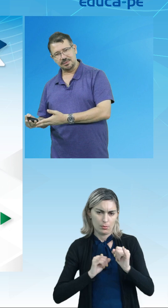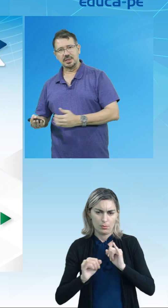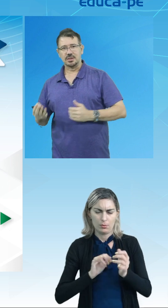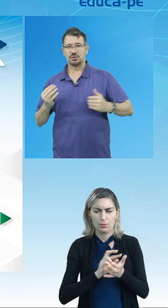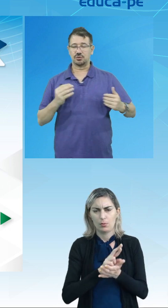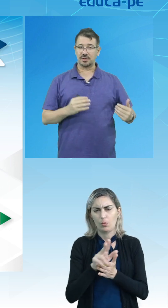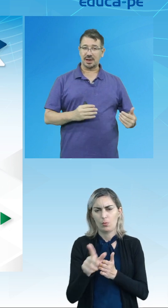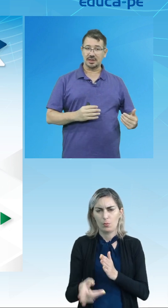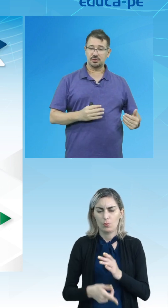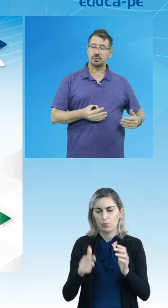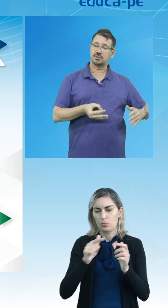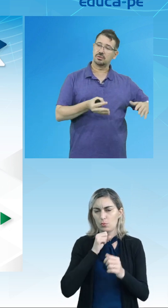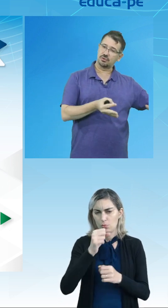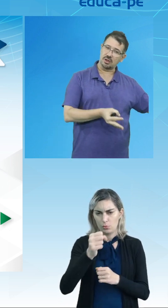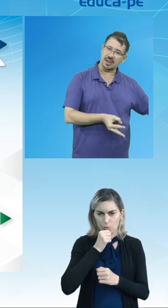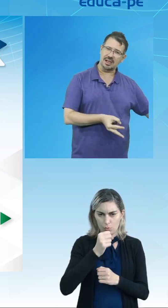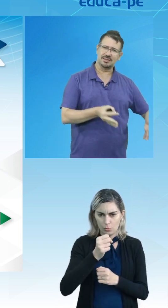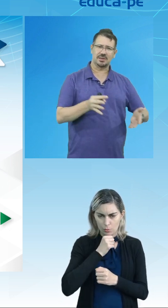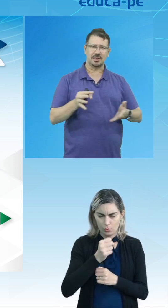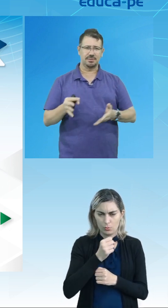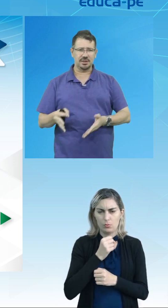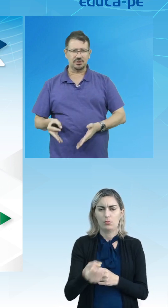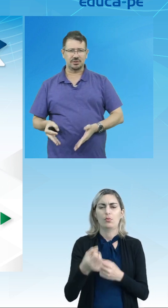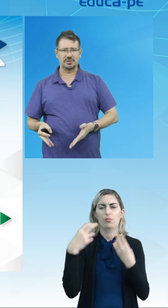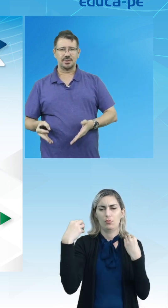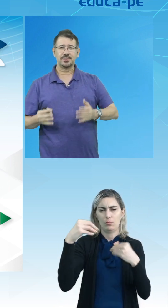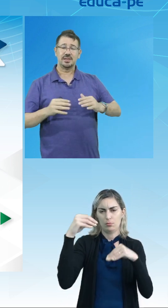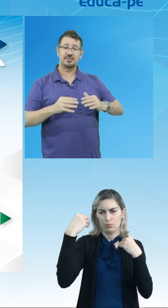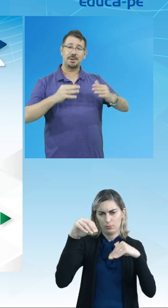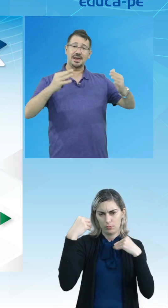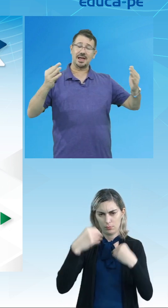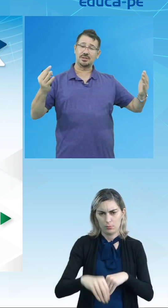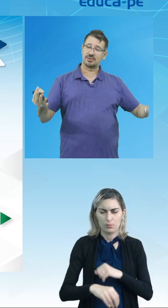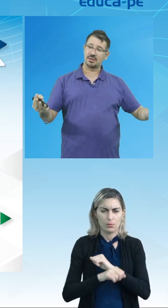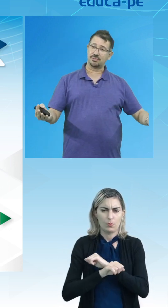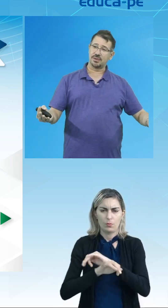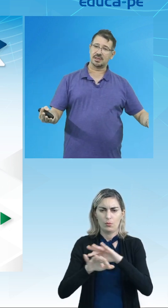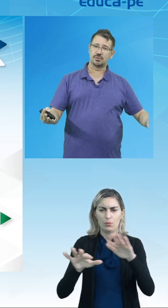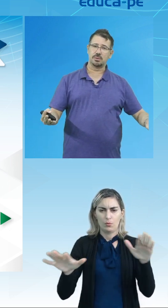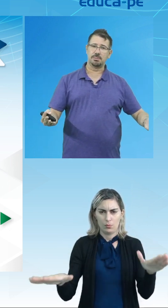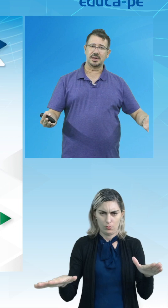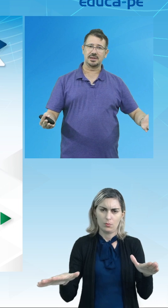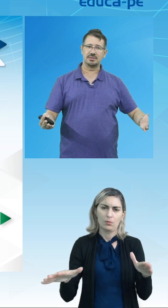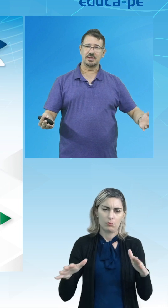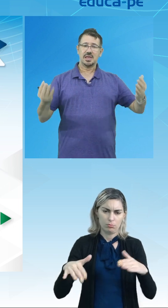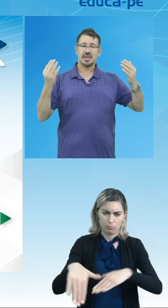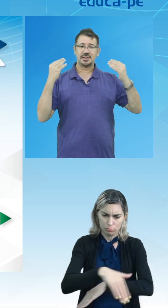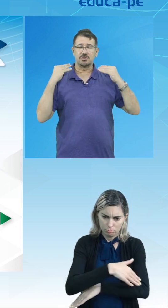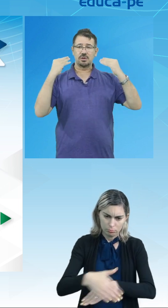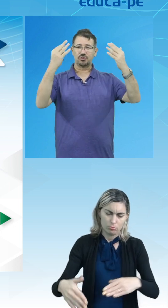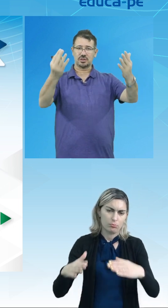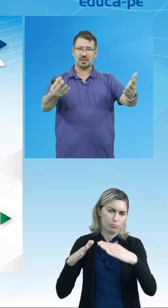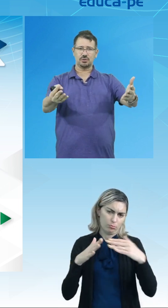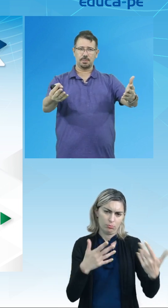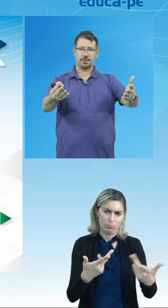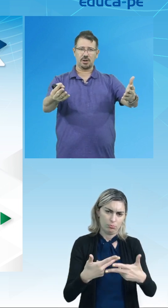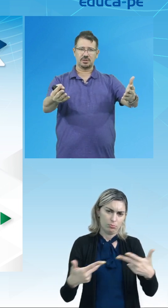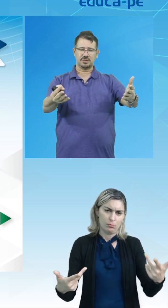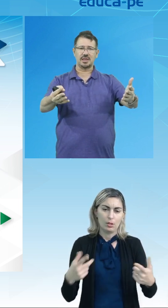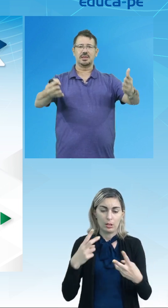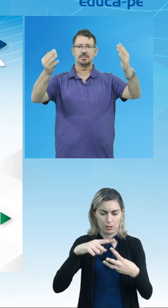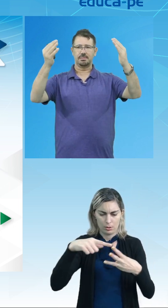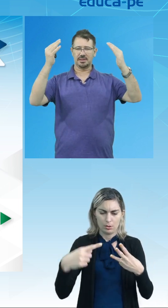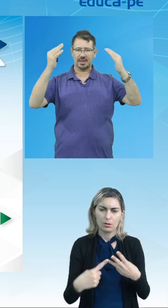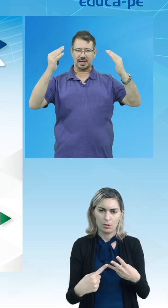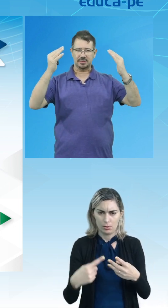etc. Jornalísticos, jornais, revistas, espalhados em vias urbanas. Então, são os três suportes